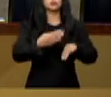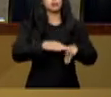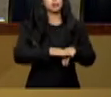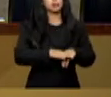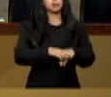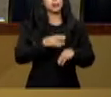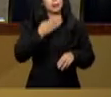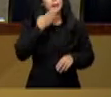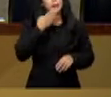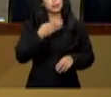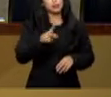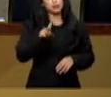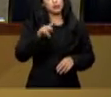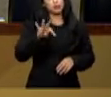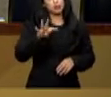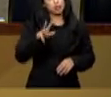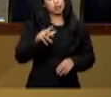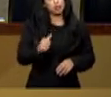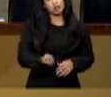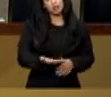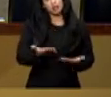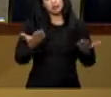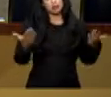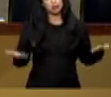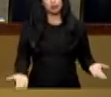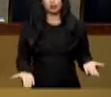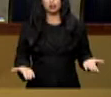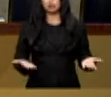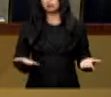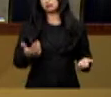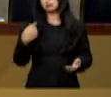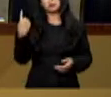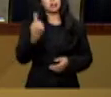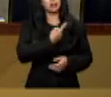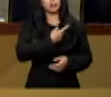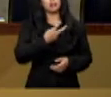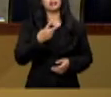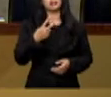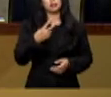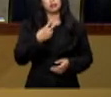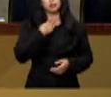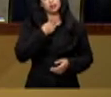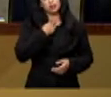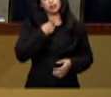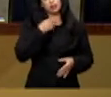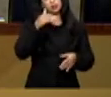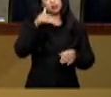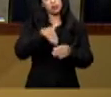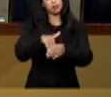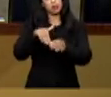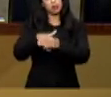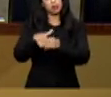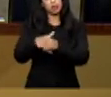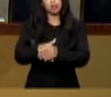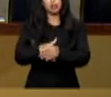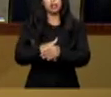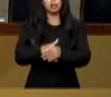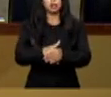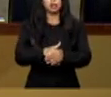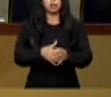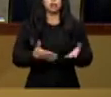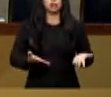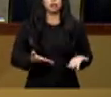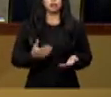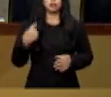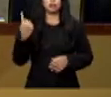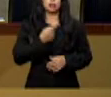pediu vista imediatamente, o que não permitiu que nós concluíssemos o julgamento, até por essa deferência